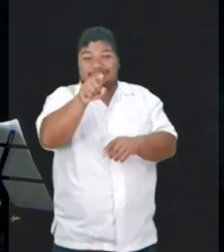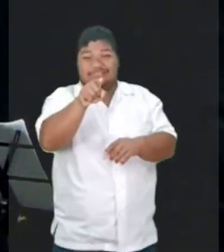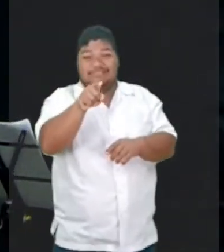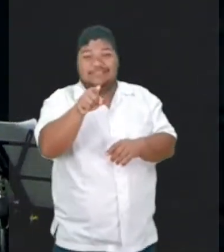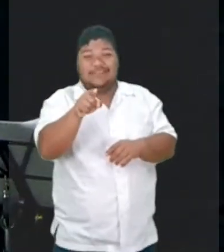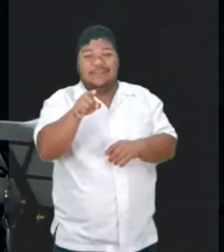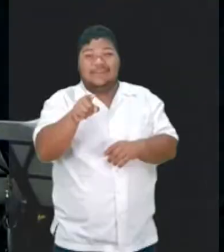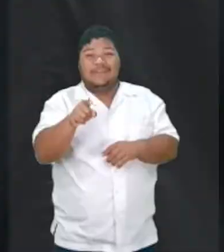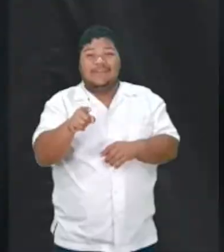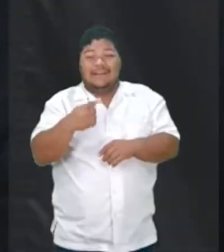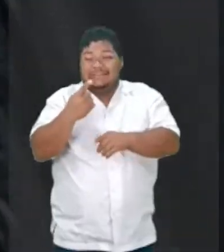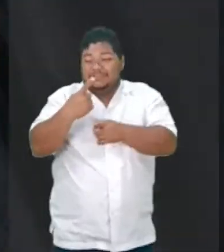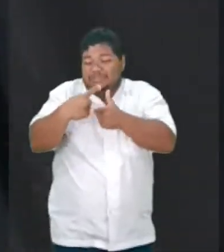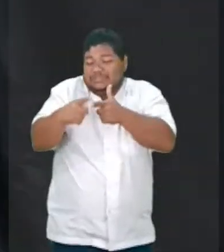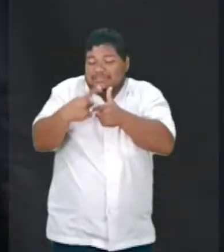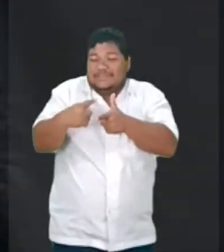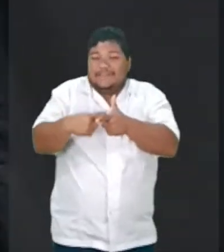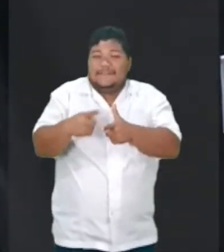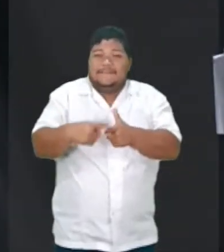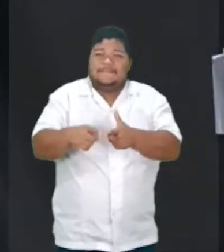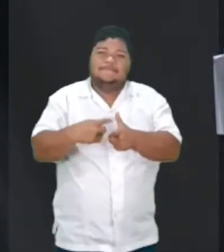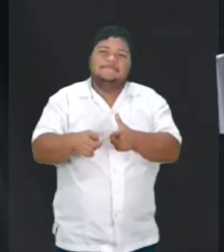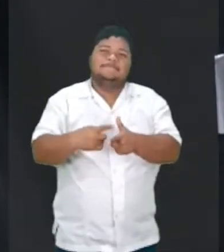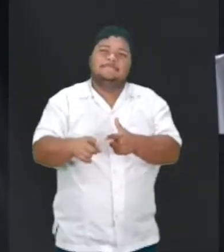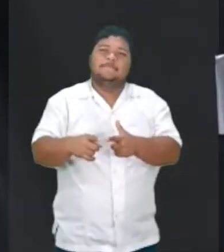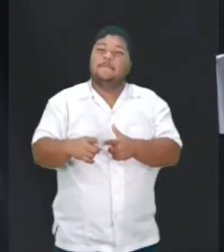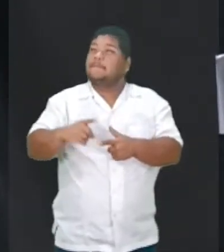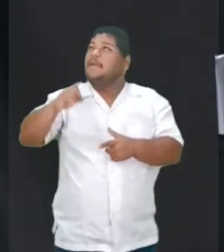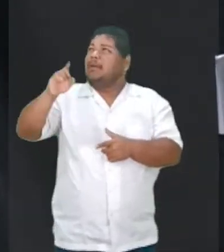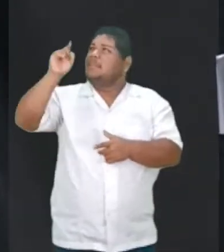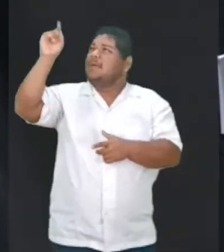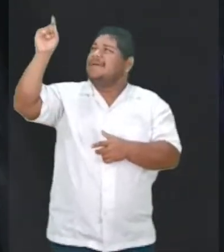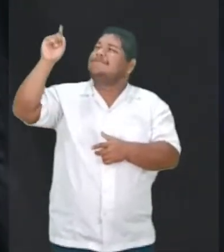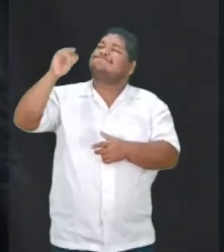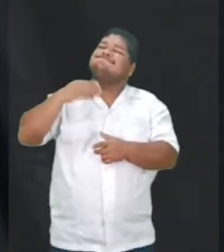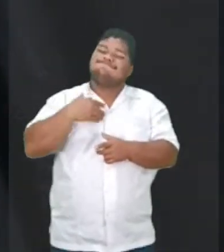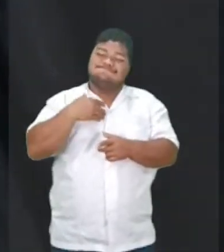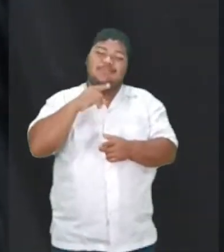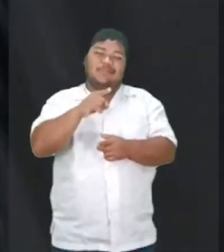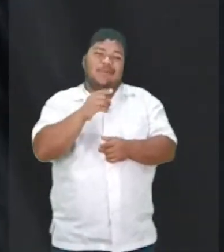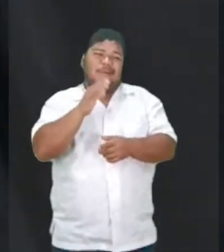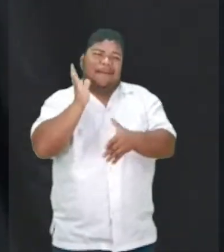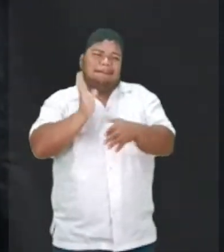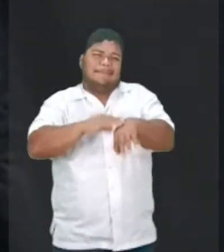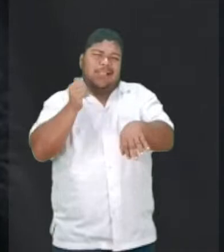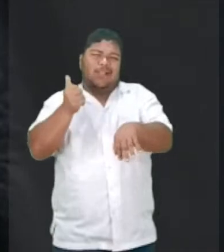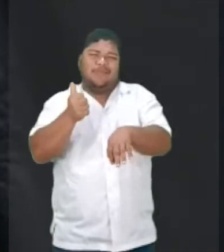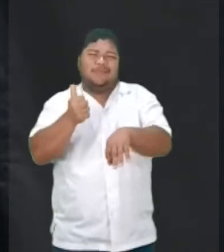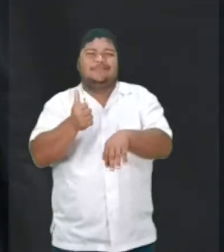de problema, Ele diz, é o meio que eu uso para fazer de você um filho melhor.